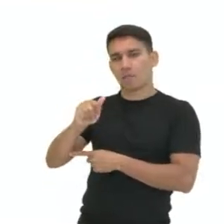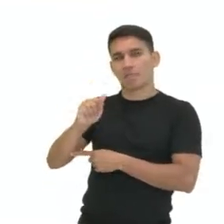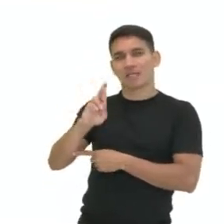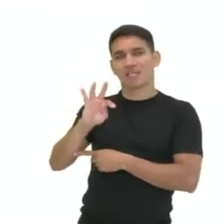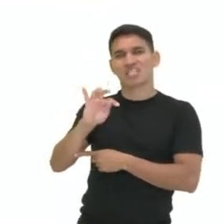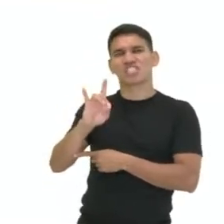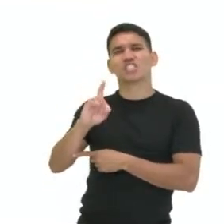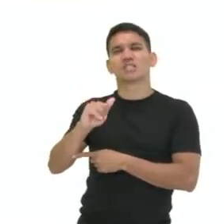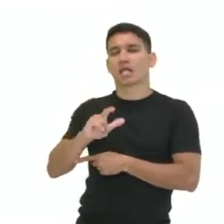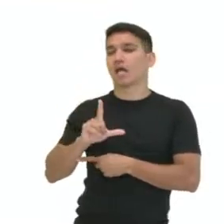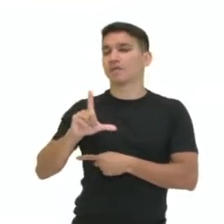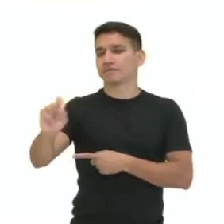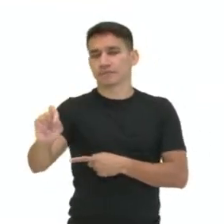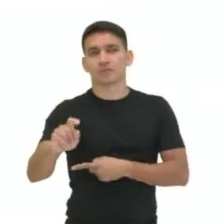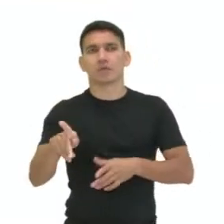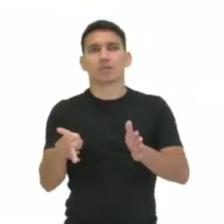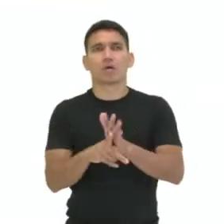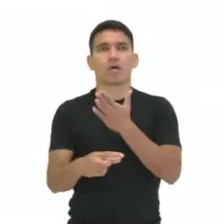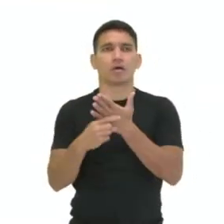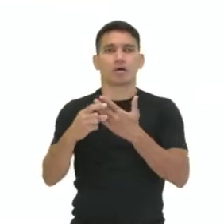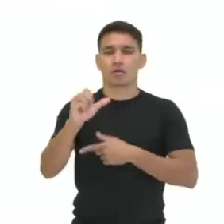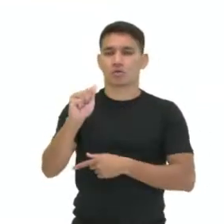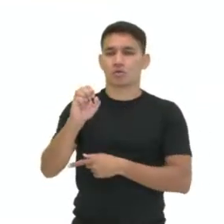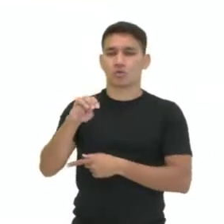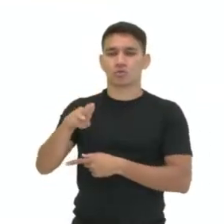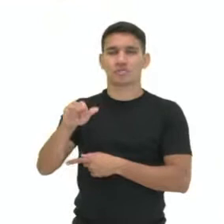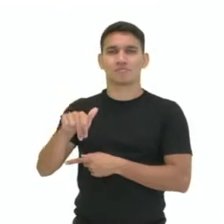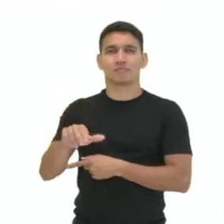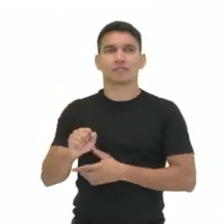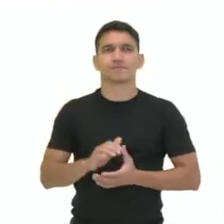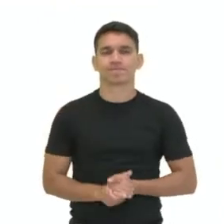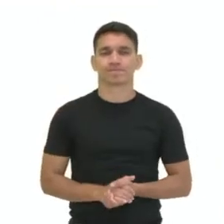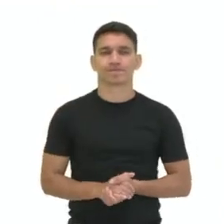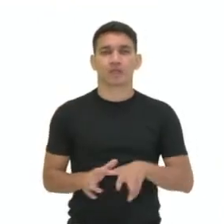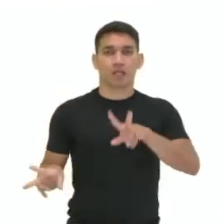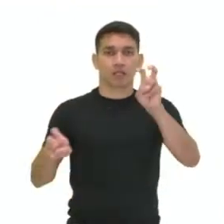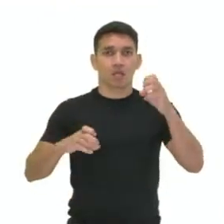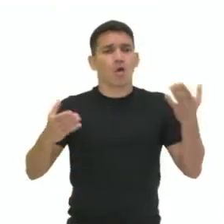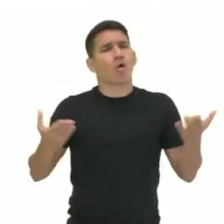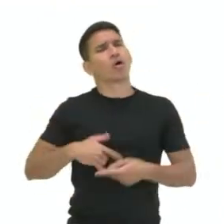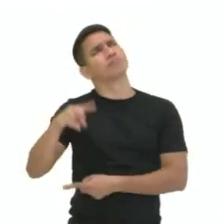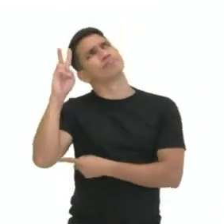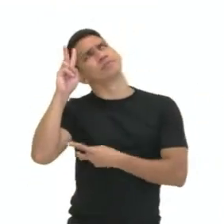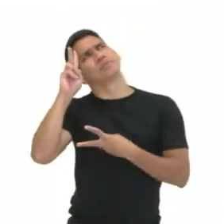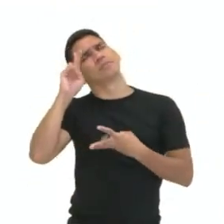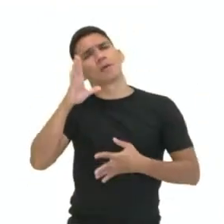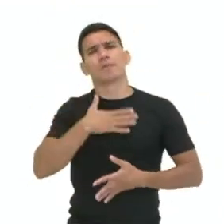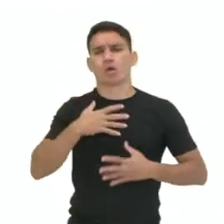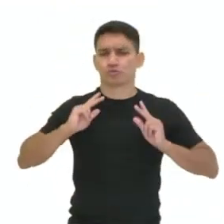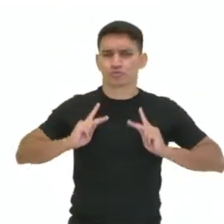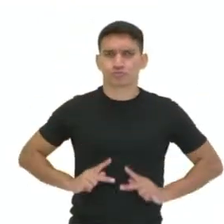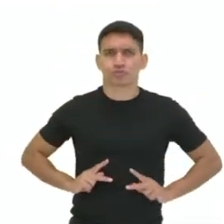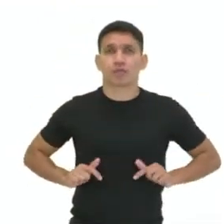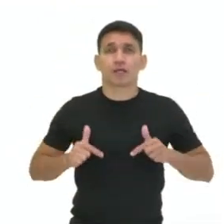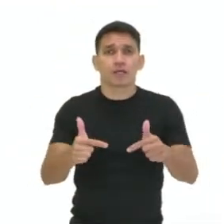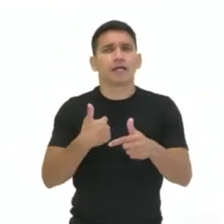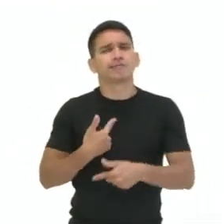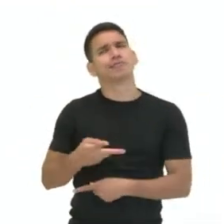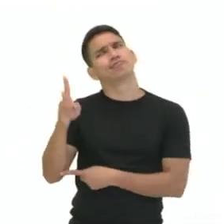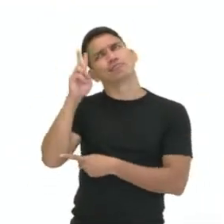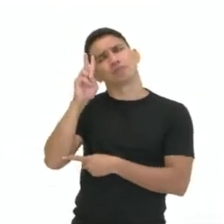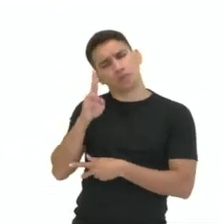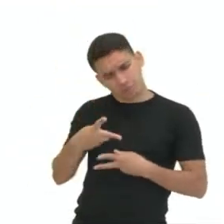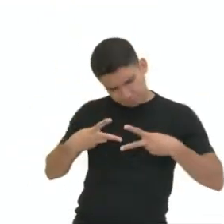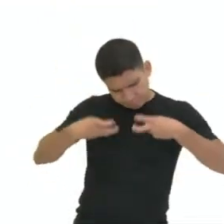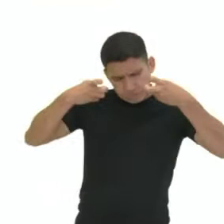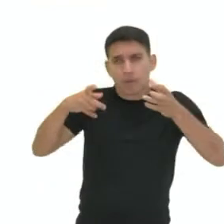escritor Osman Lins. Hoje, revendo minhas atitudes quando vim embora, reconheço que mudei bastante.